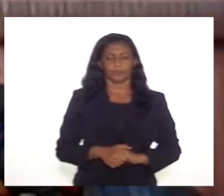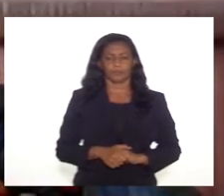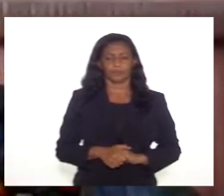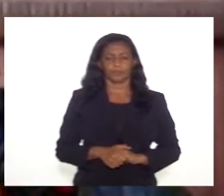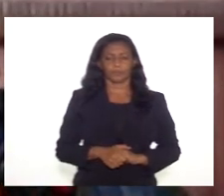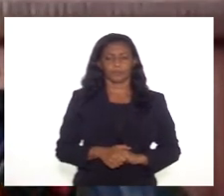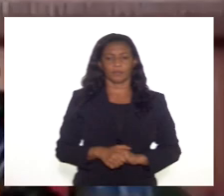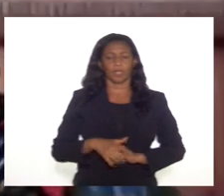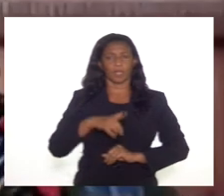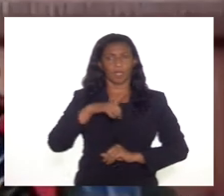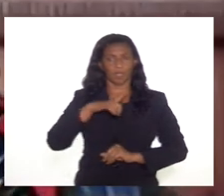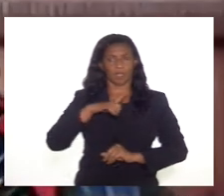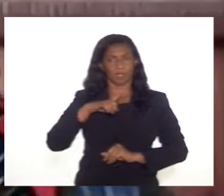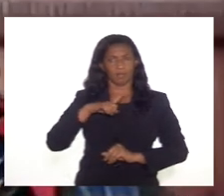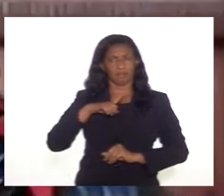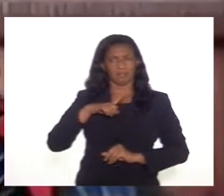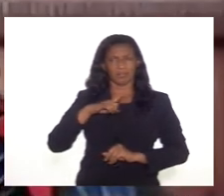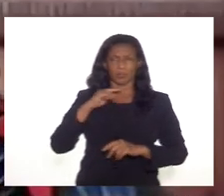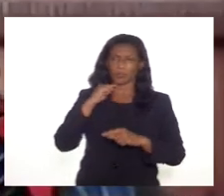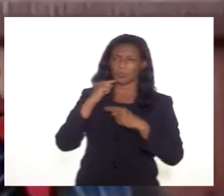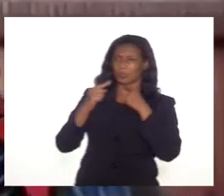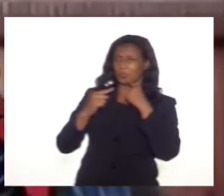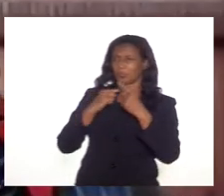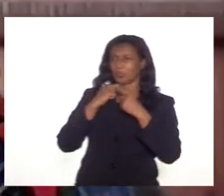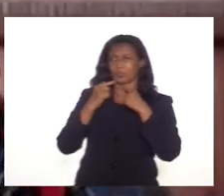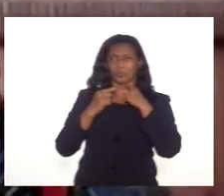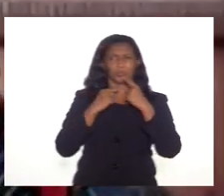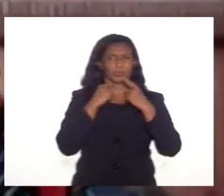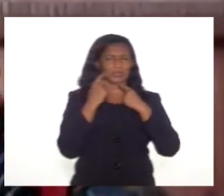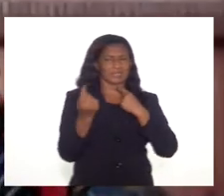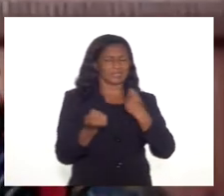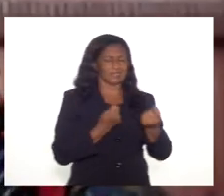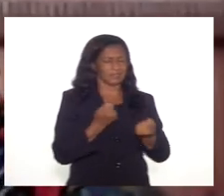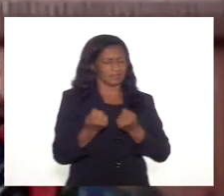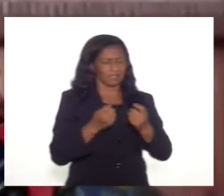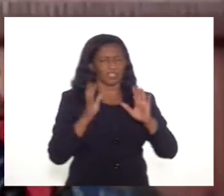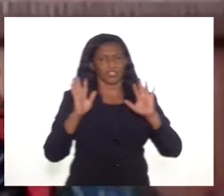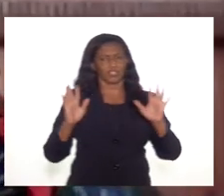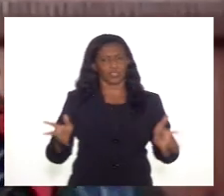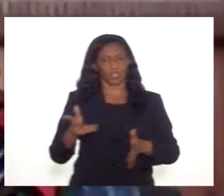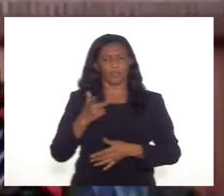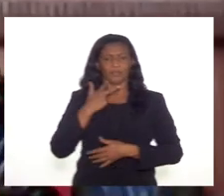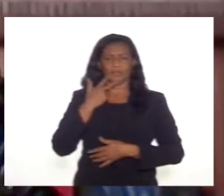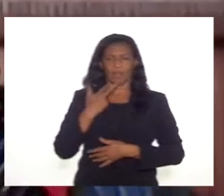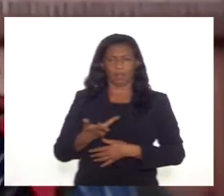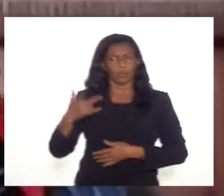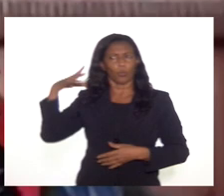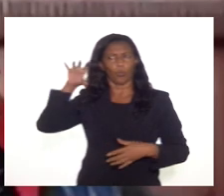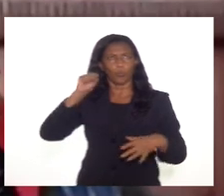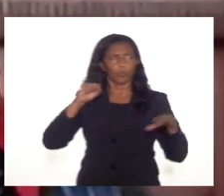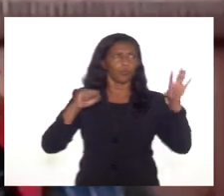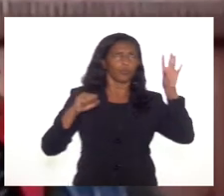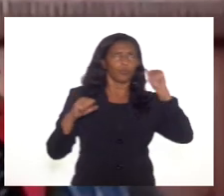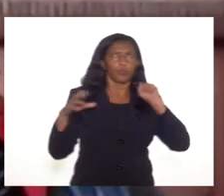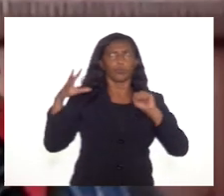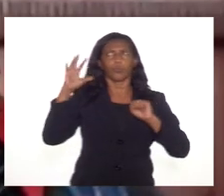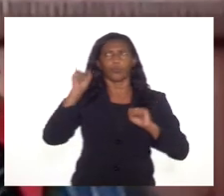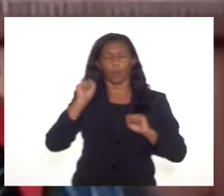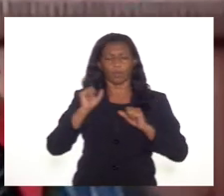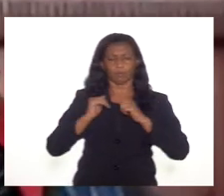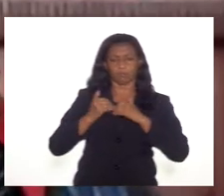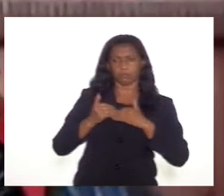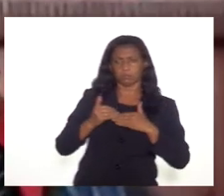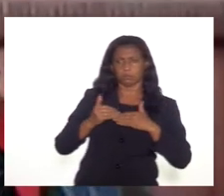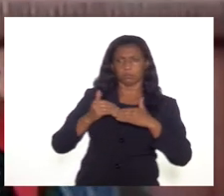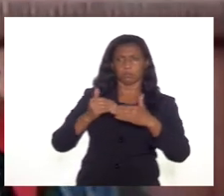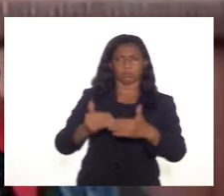A gente tem um cenário de muita incerteza econômica, já falaram aqui isso, a gente vem ouvindo muito a partir do que